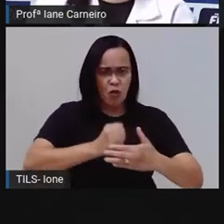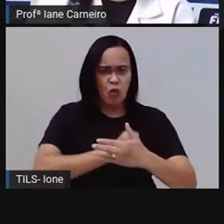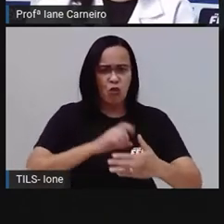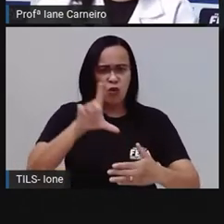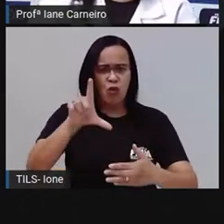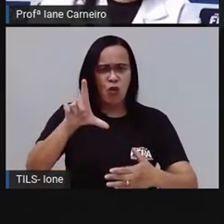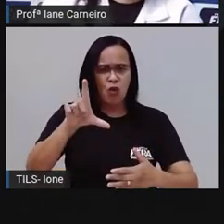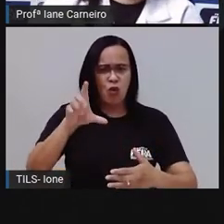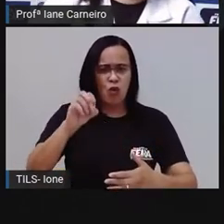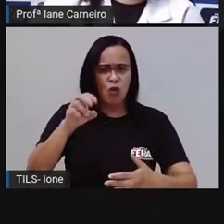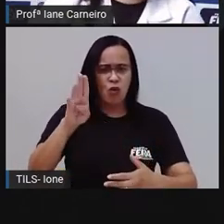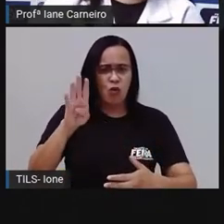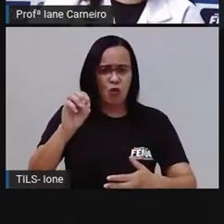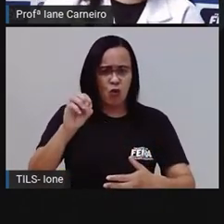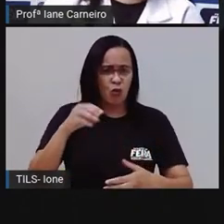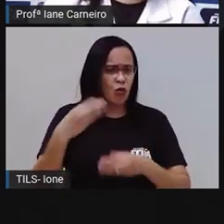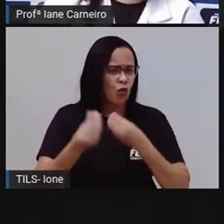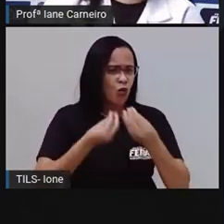Como é?